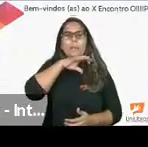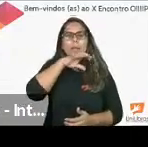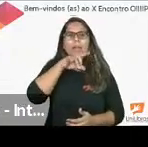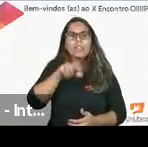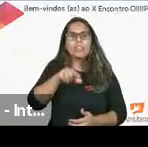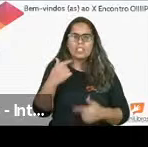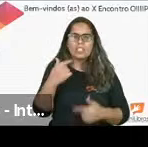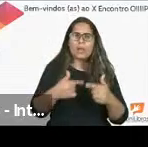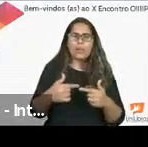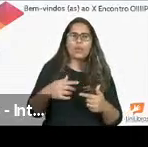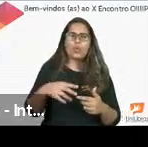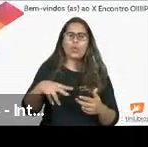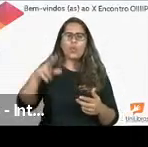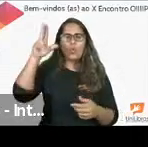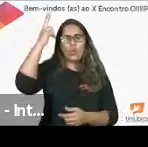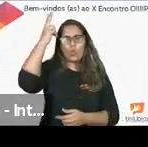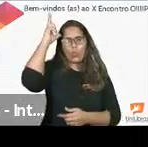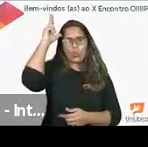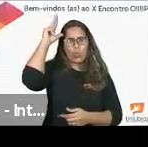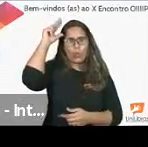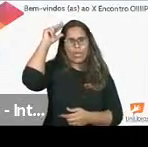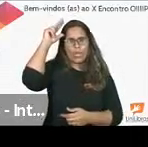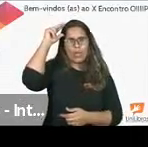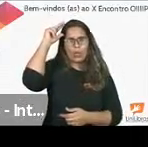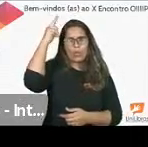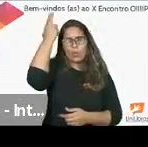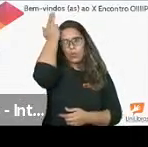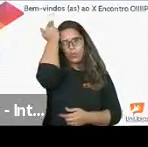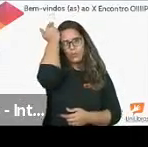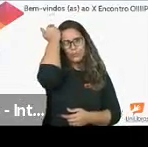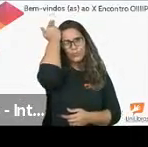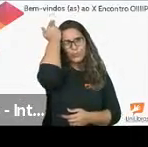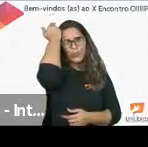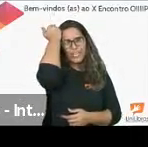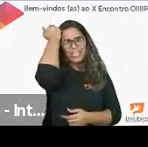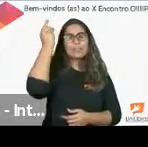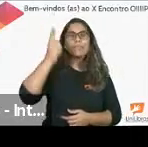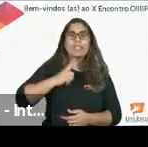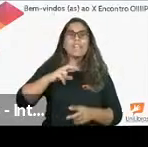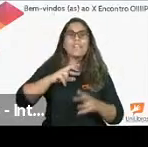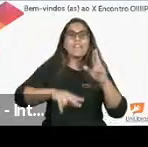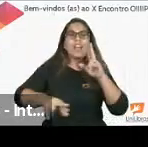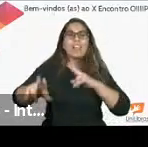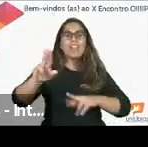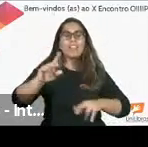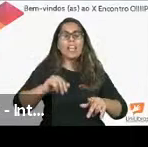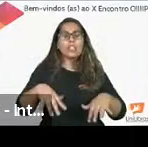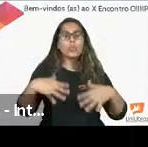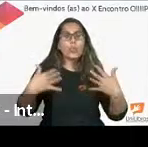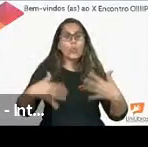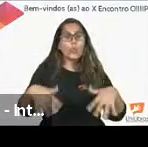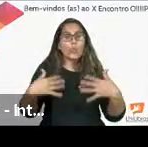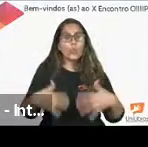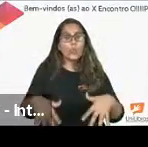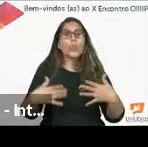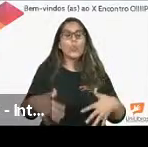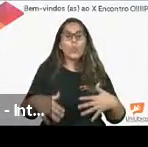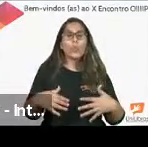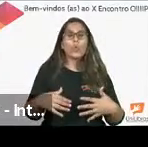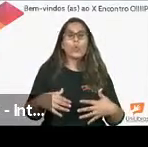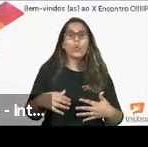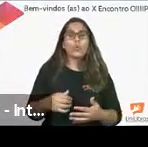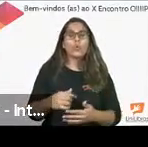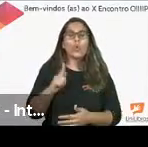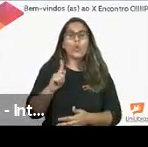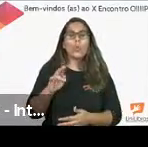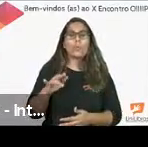com coelhos, né? Espontaneamente formam uma variedade quase inacreditável de globulinas